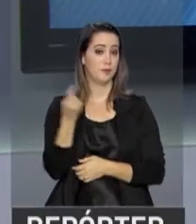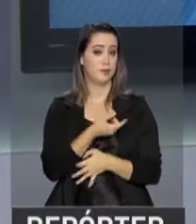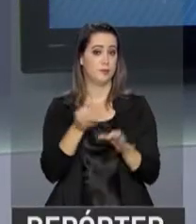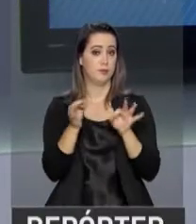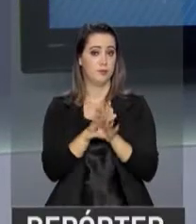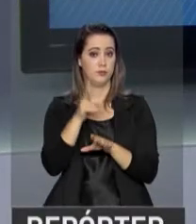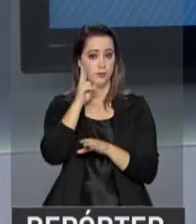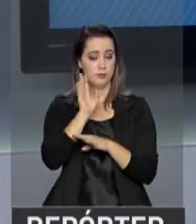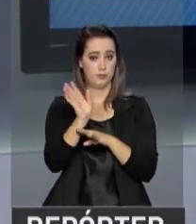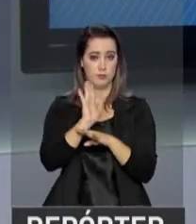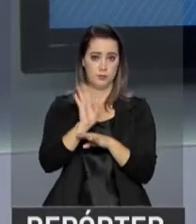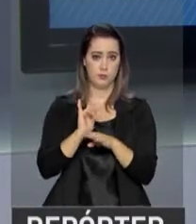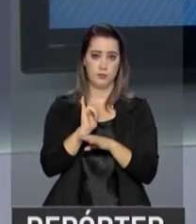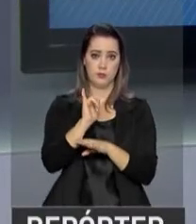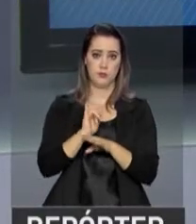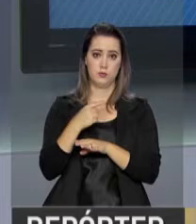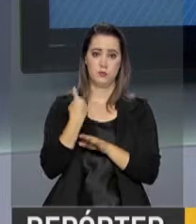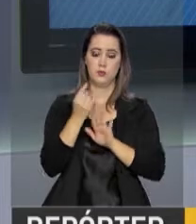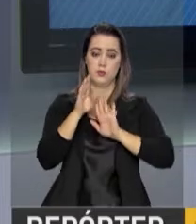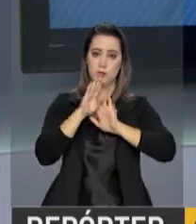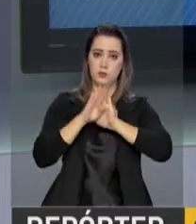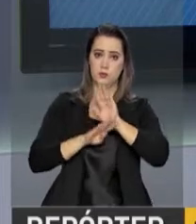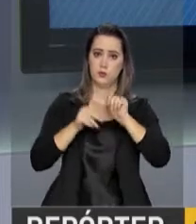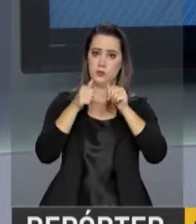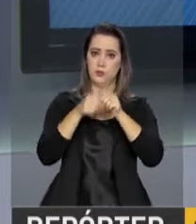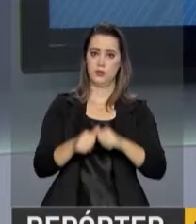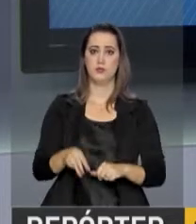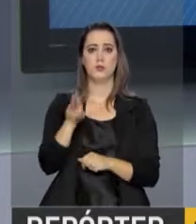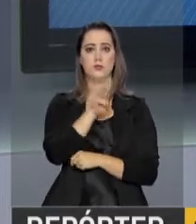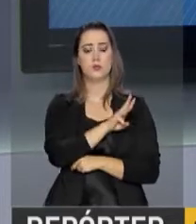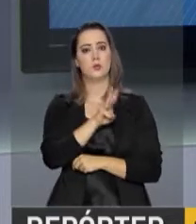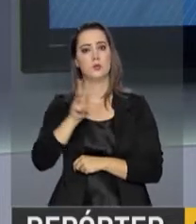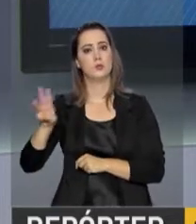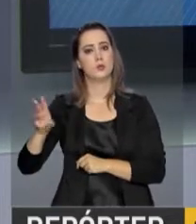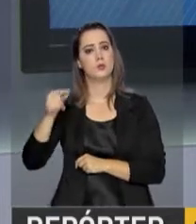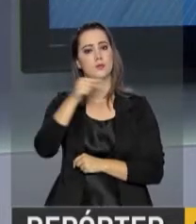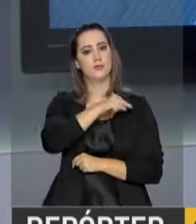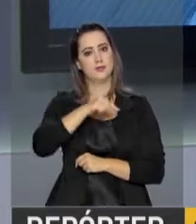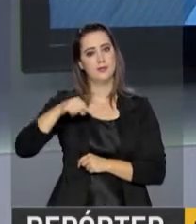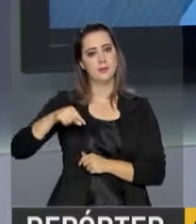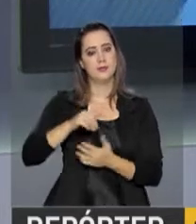aqui. Você pode rever as reportagens no YouTube e toda a nossa programação também